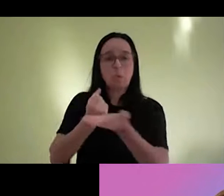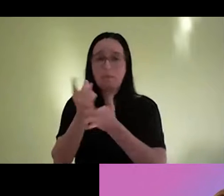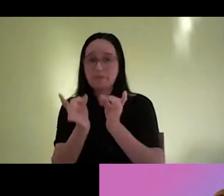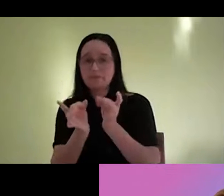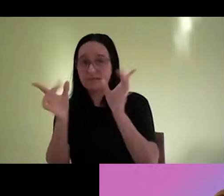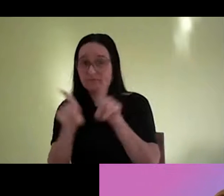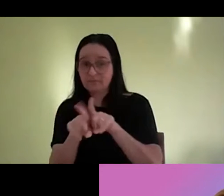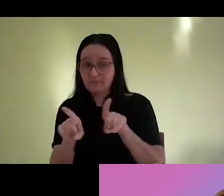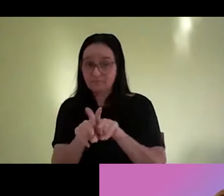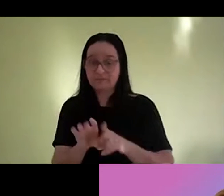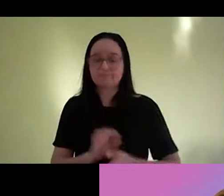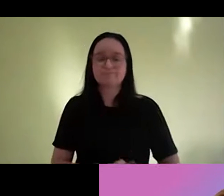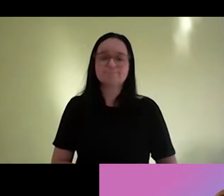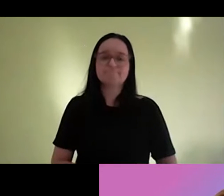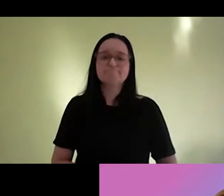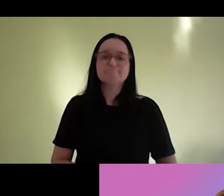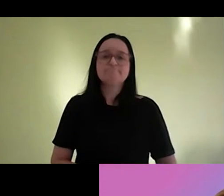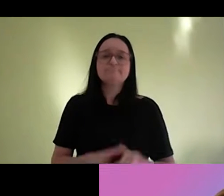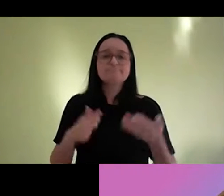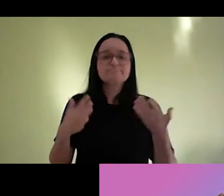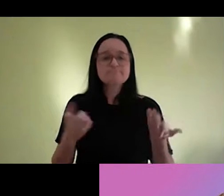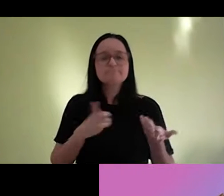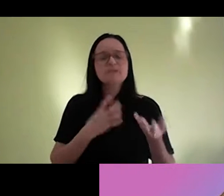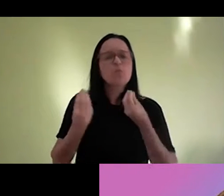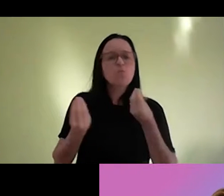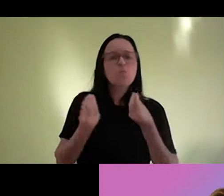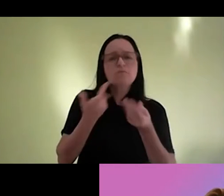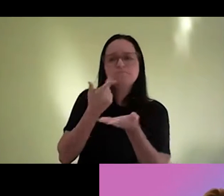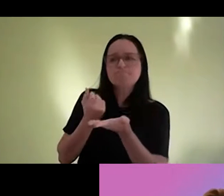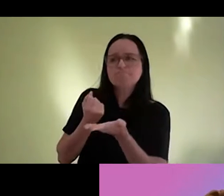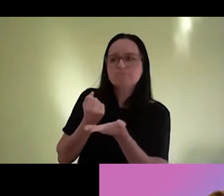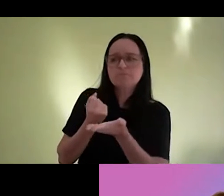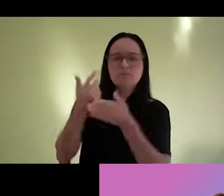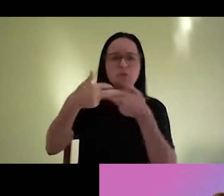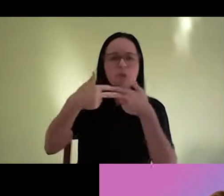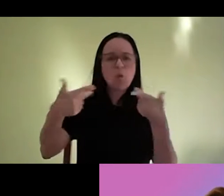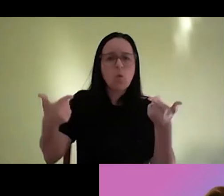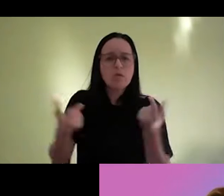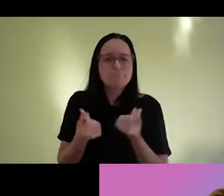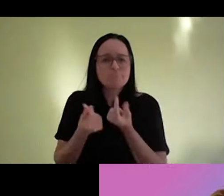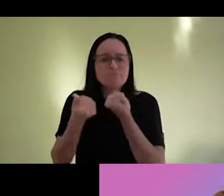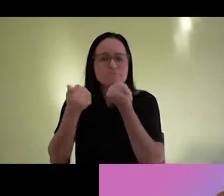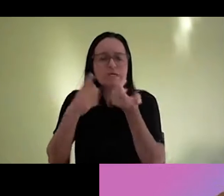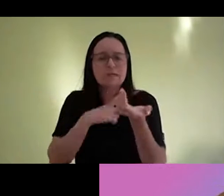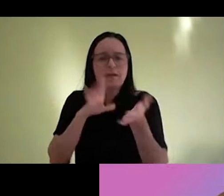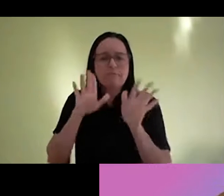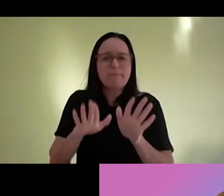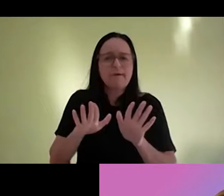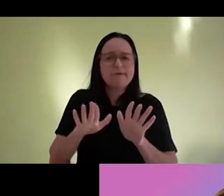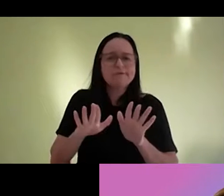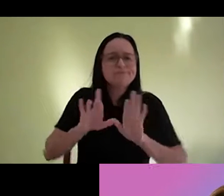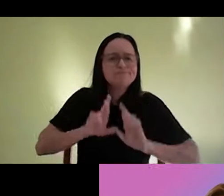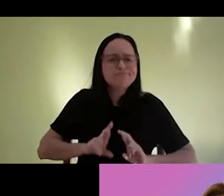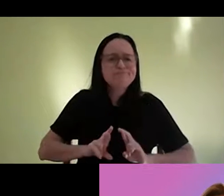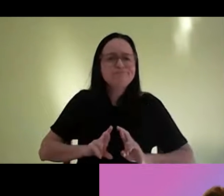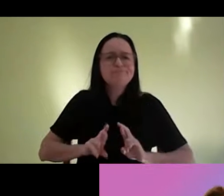necessidade de se fazer uma transação financeira de algo que transcedesse ao